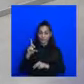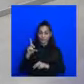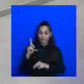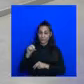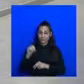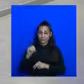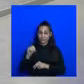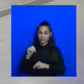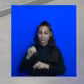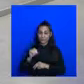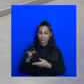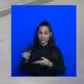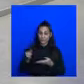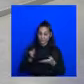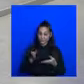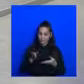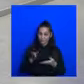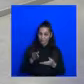gentileza, Paulo.